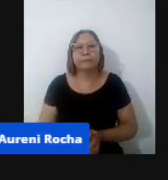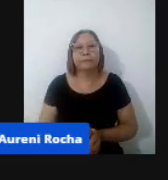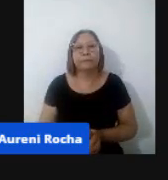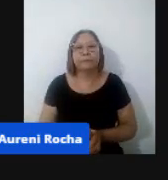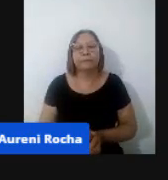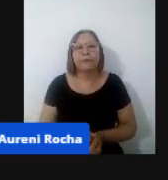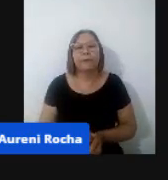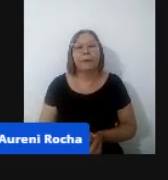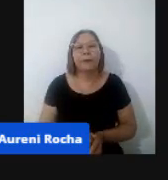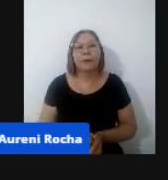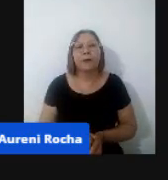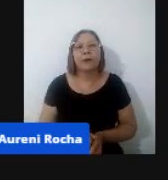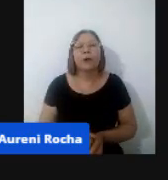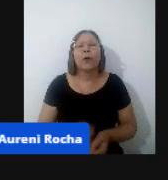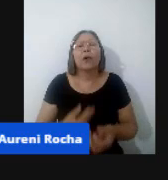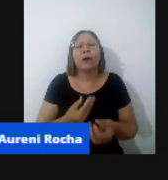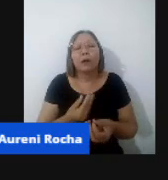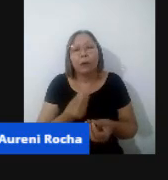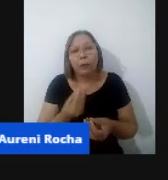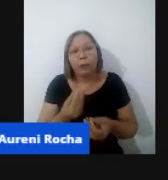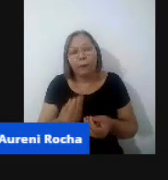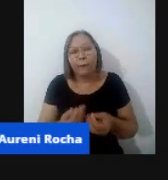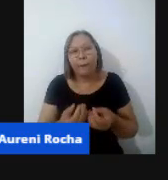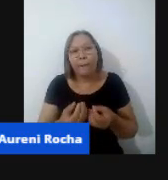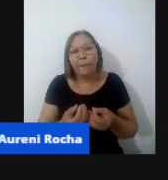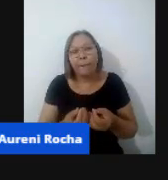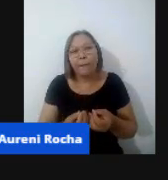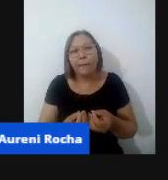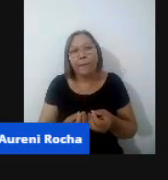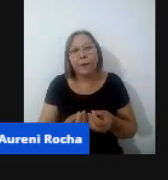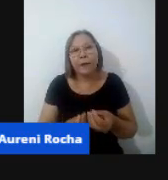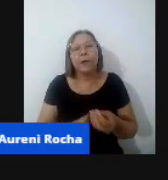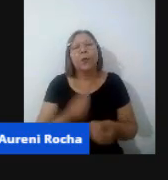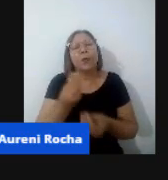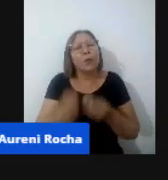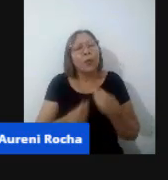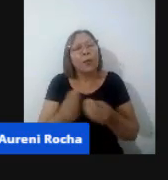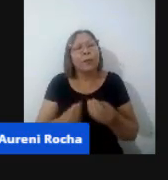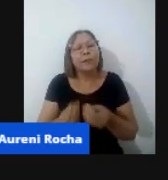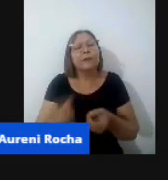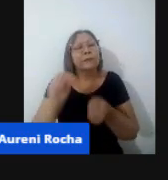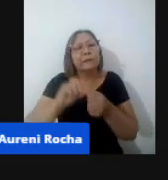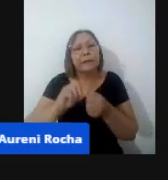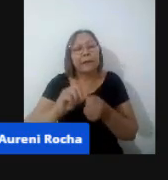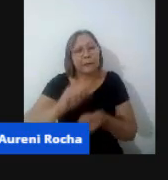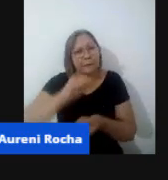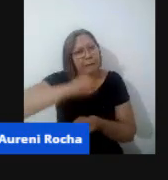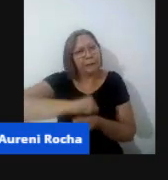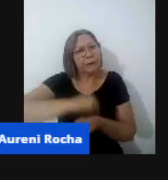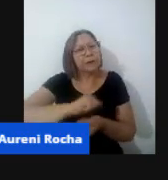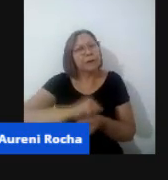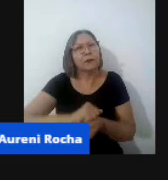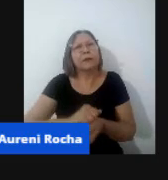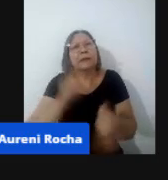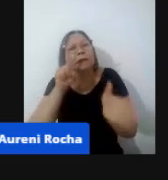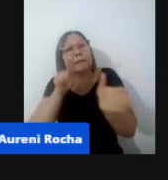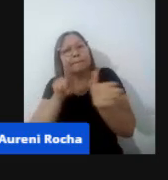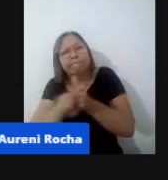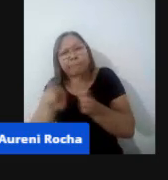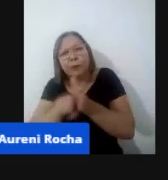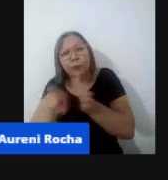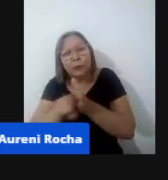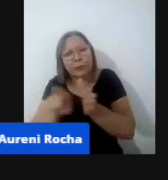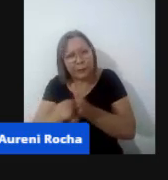E quando se fala em adequações, começam-se os questionamentos, certo? É